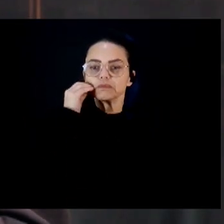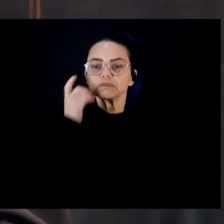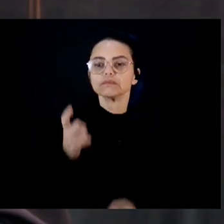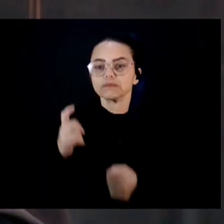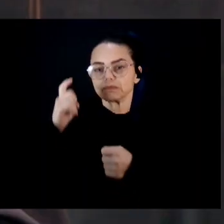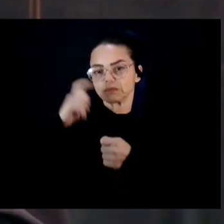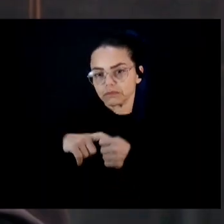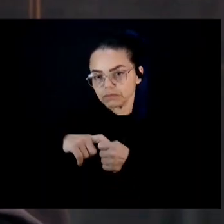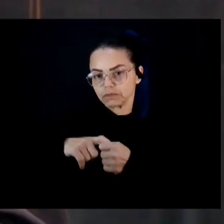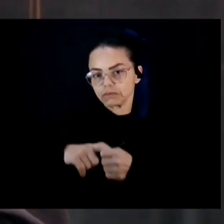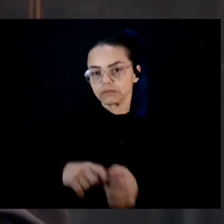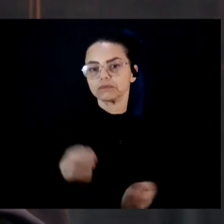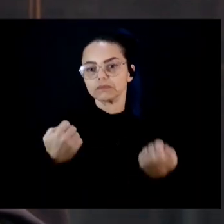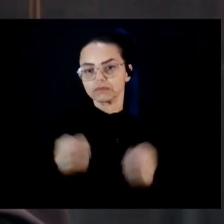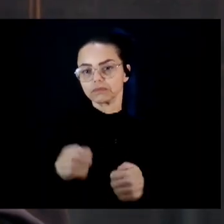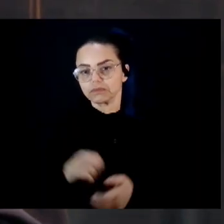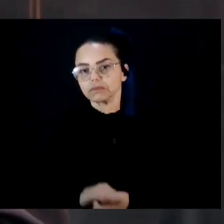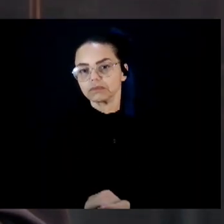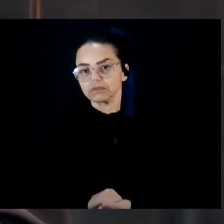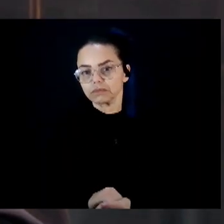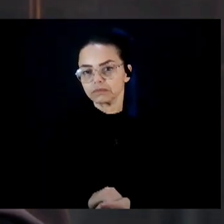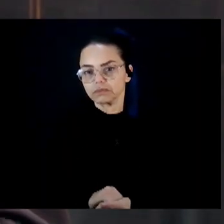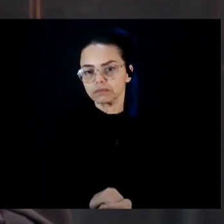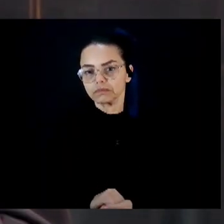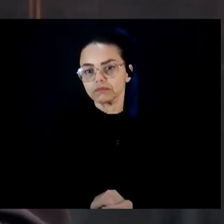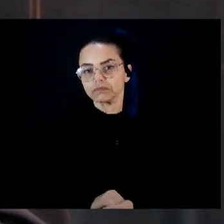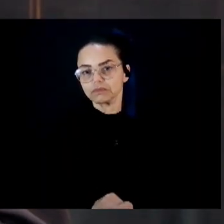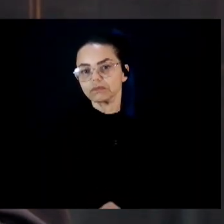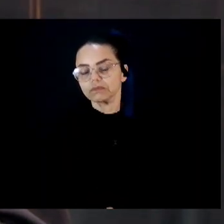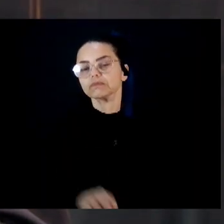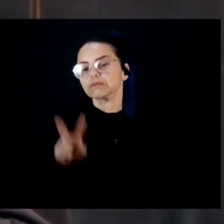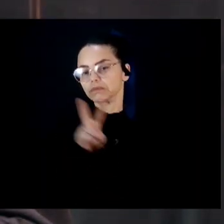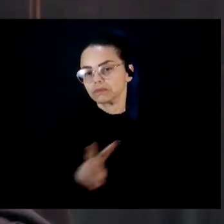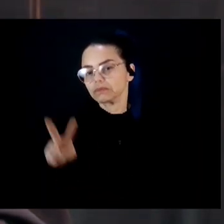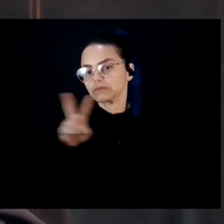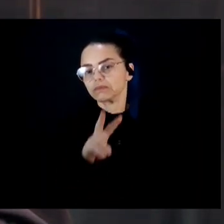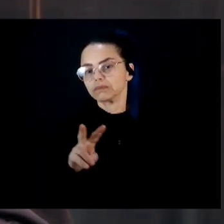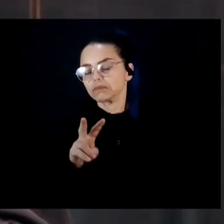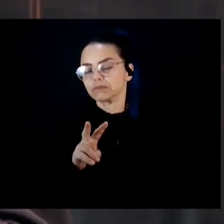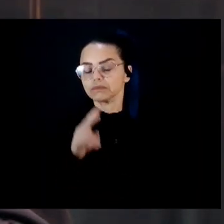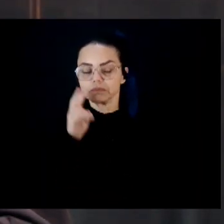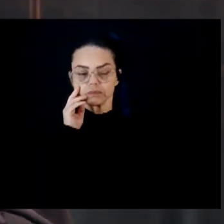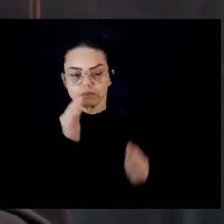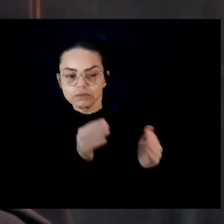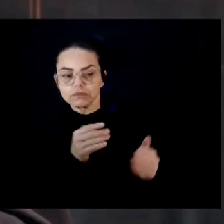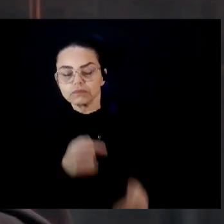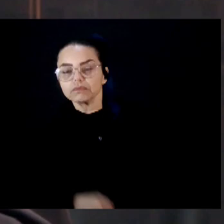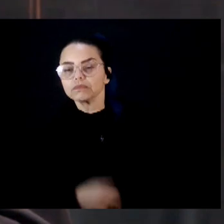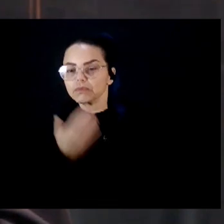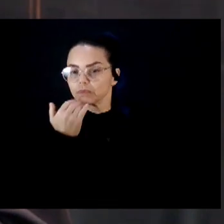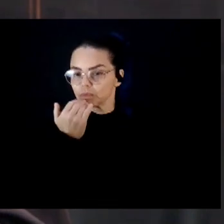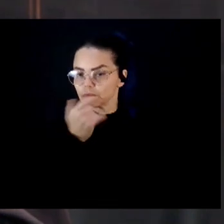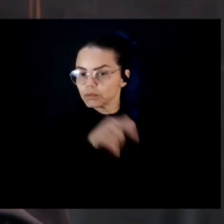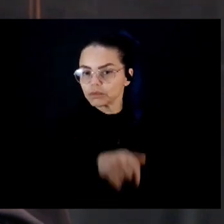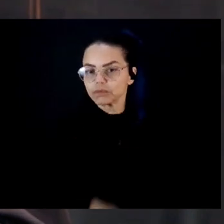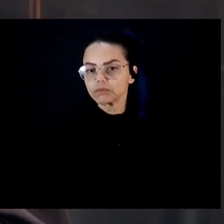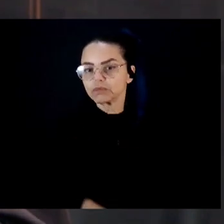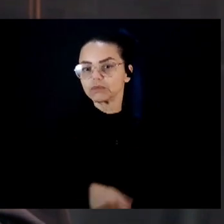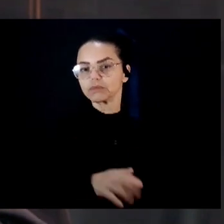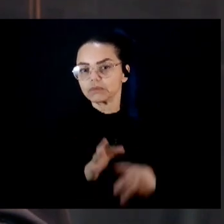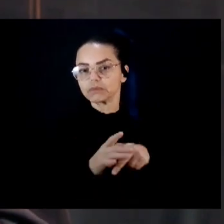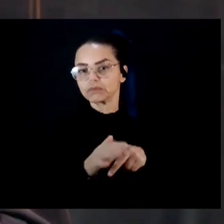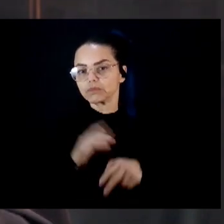a necessidade dessa vitamina para o alimento. Então, às vezes, o paciente realmente